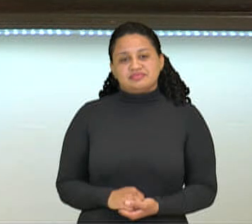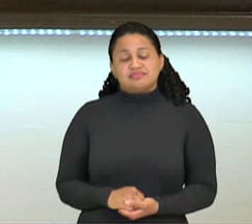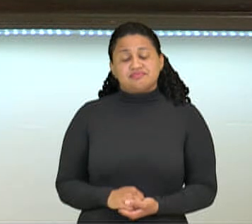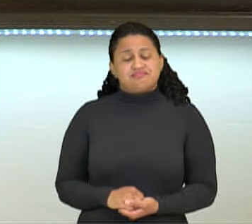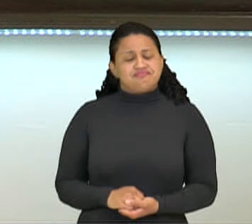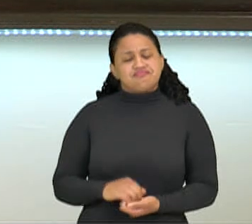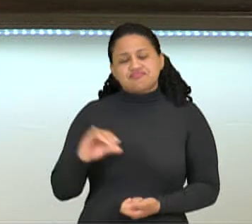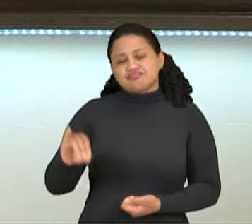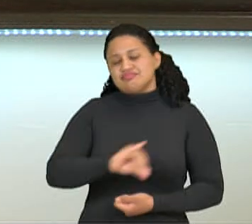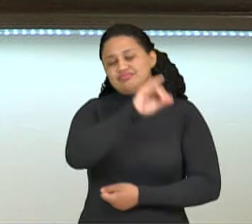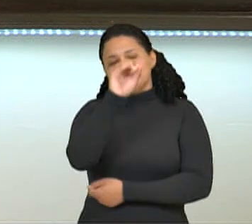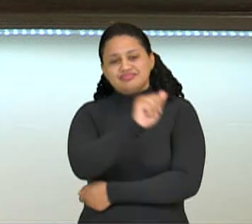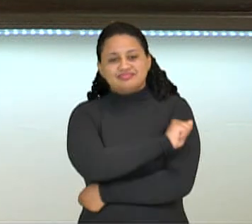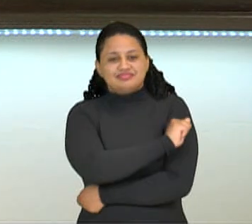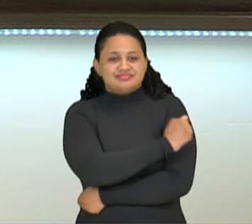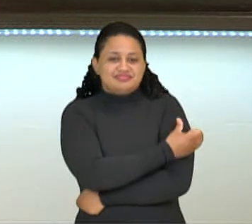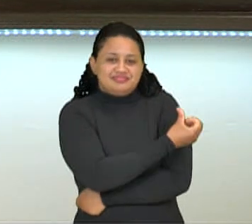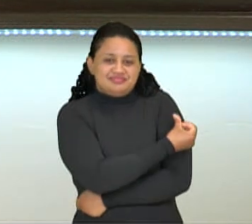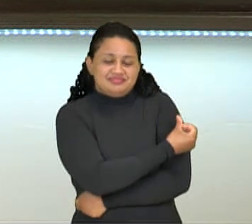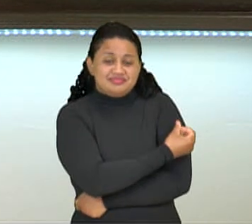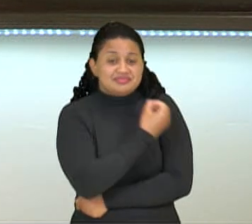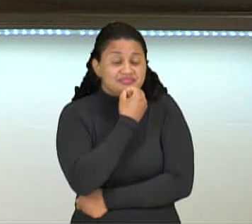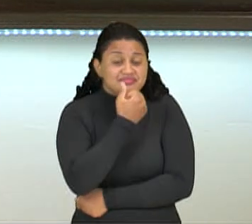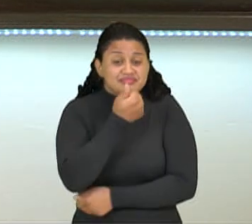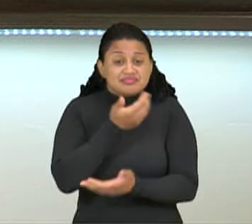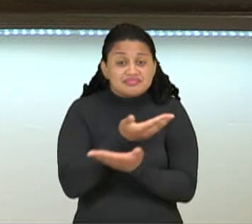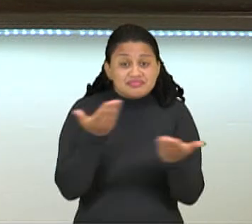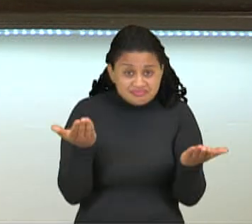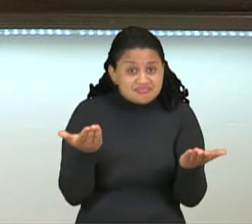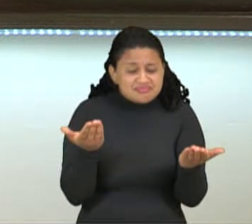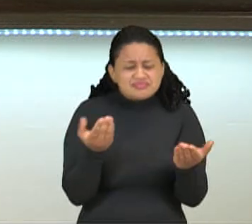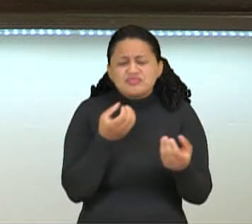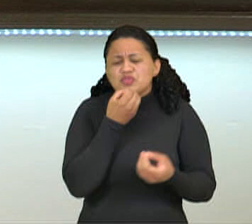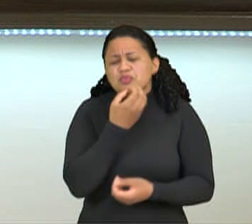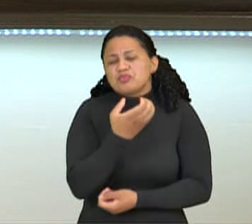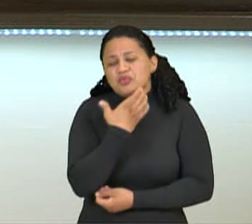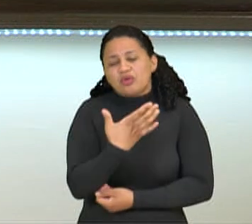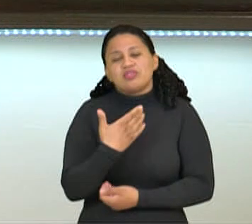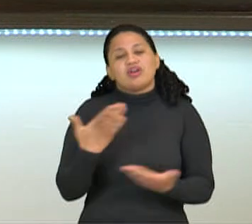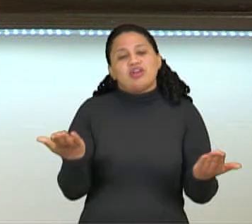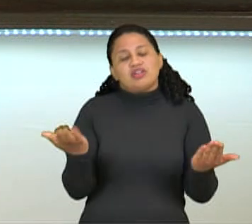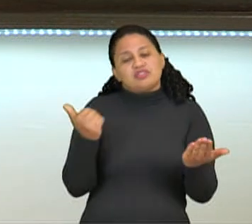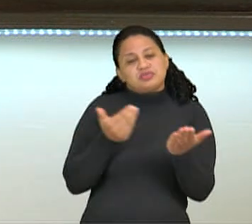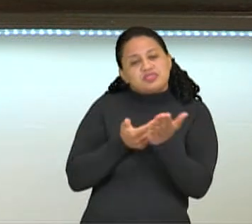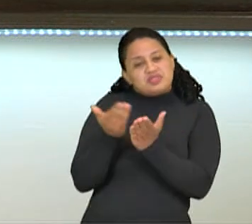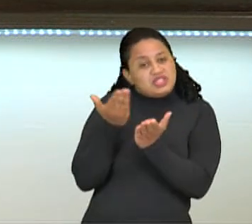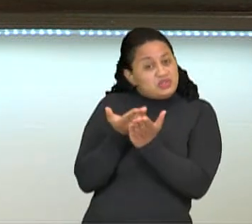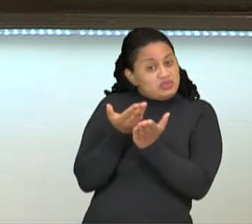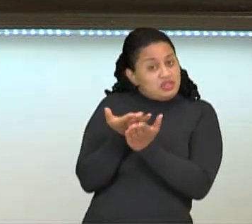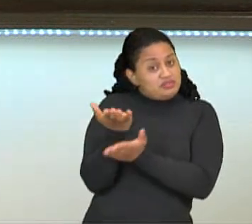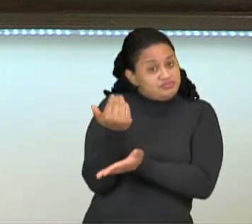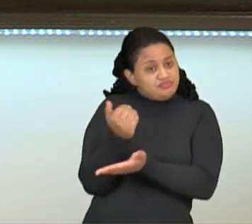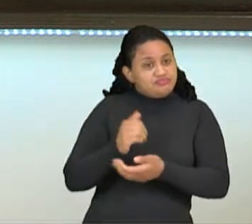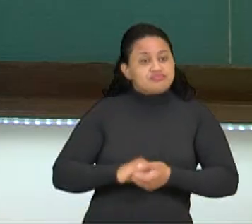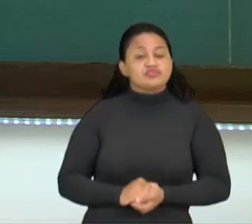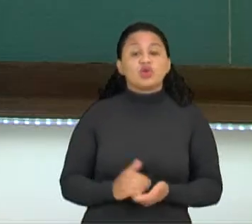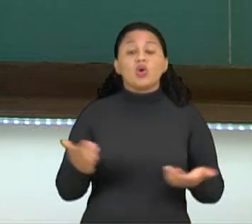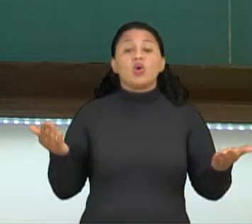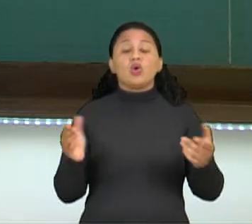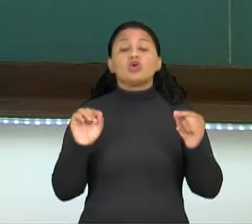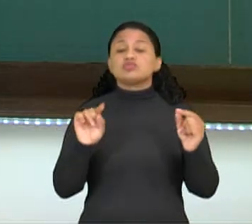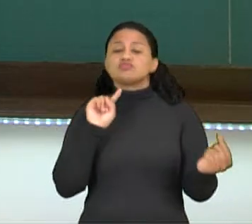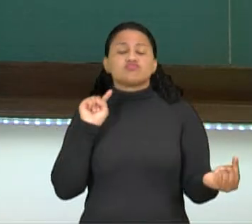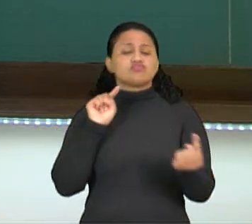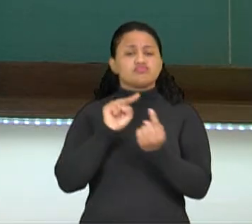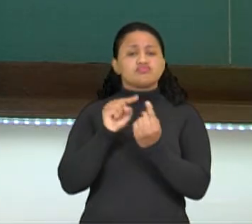Olá, estudantes do sexto ano, tudo bem com vocês? Que bom, vamos estudar então? Vamos lá? Hoje, os